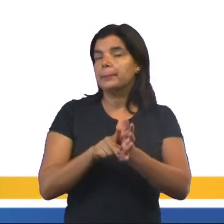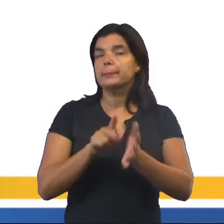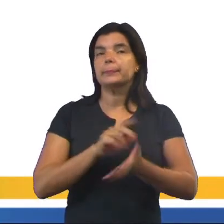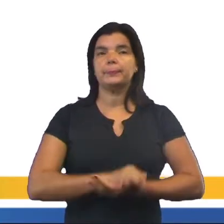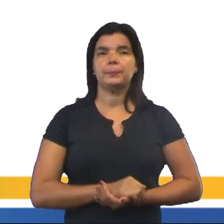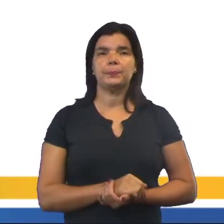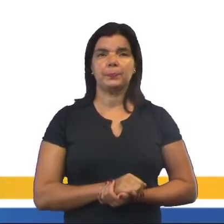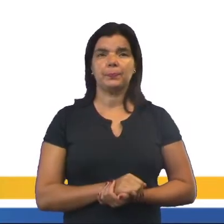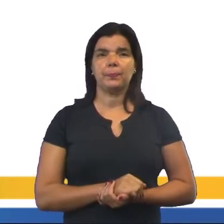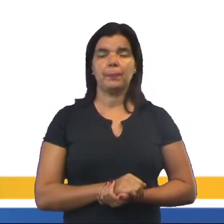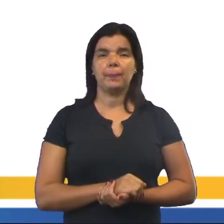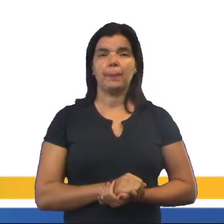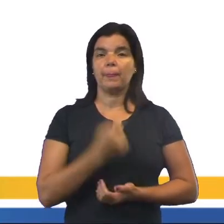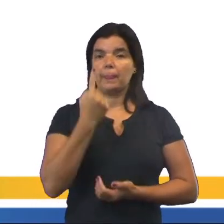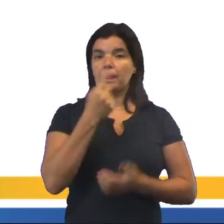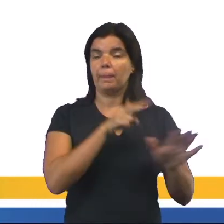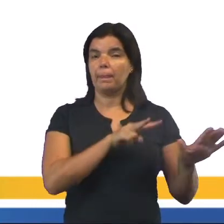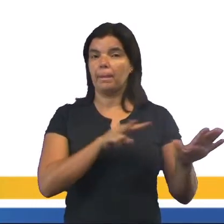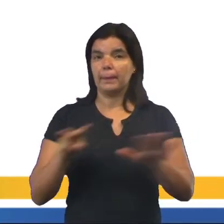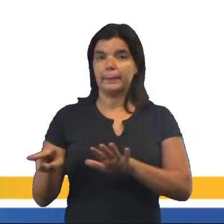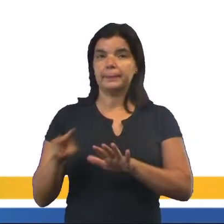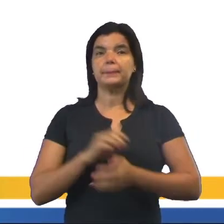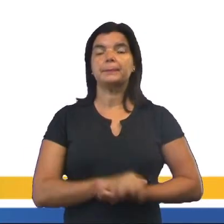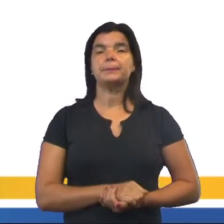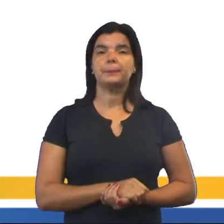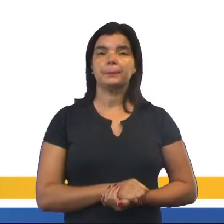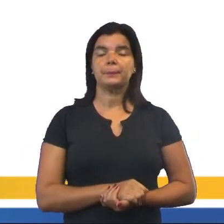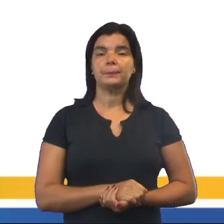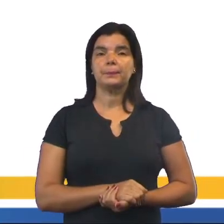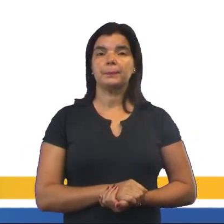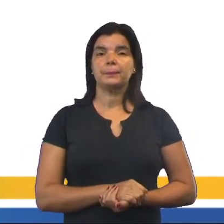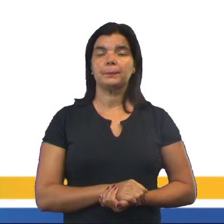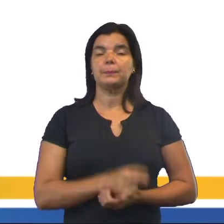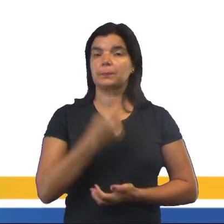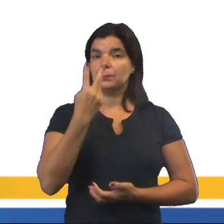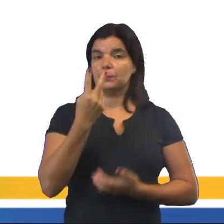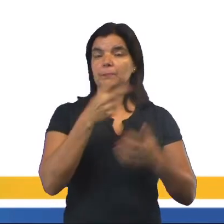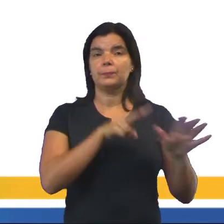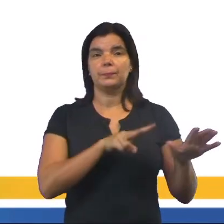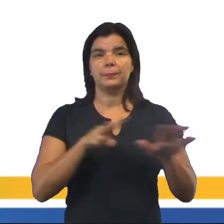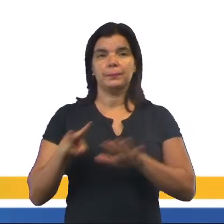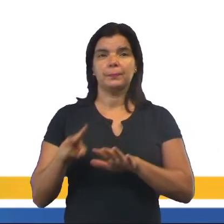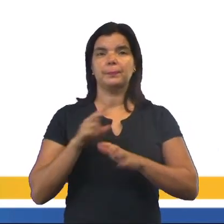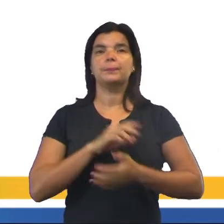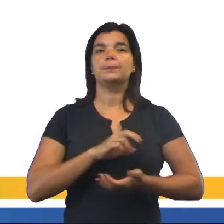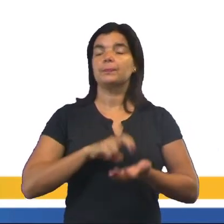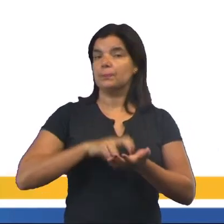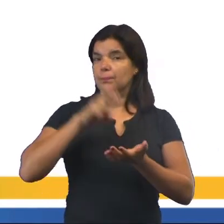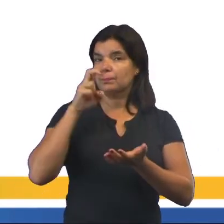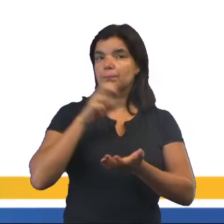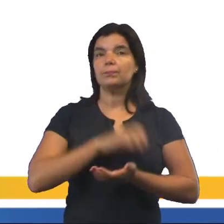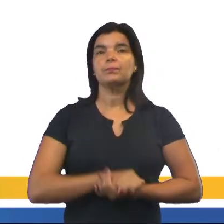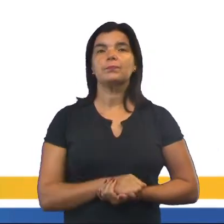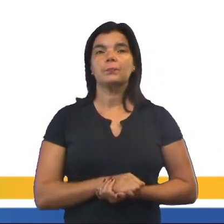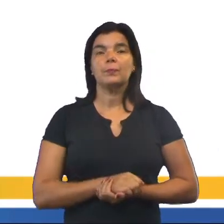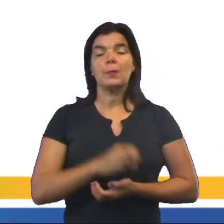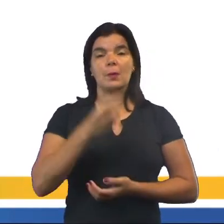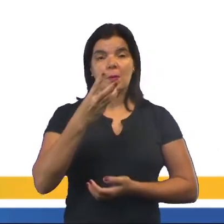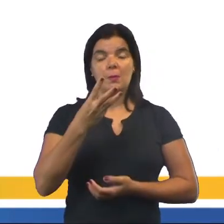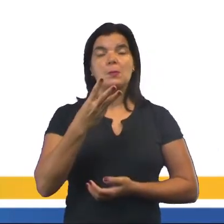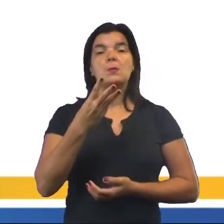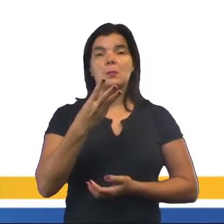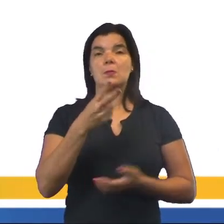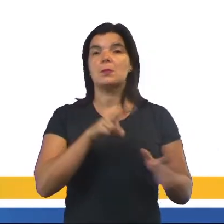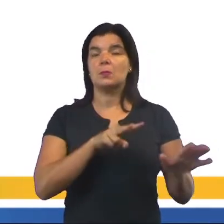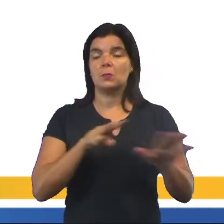específicas: once a week, uma vez por semana; twice a day, duas vezes ao dia; ou three times a